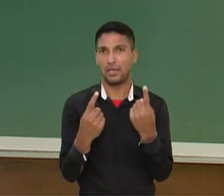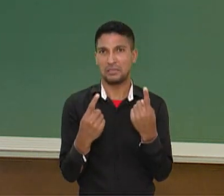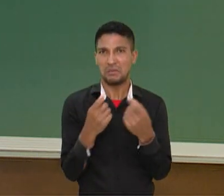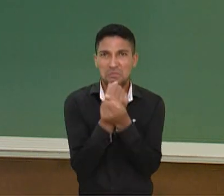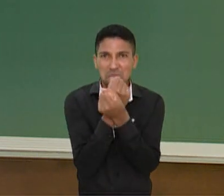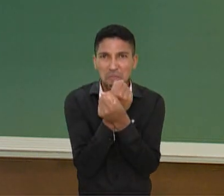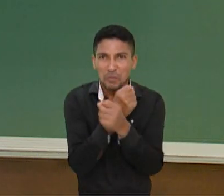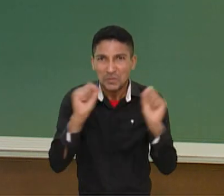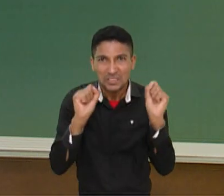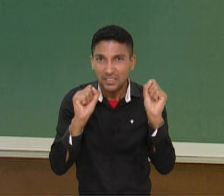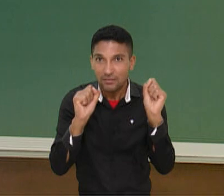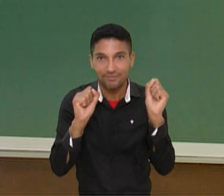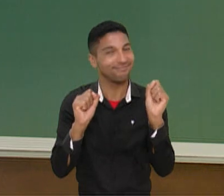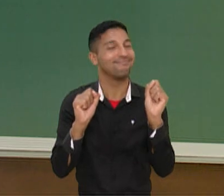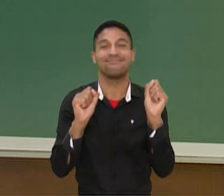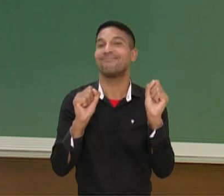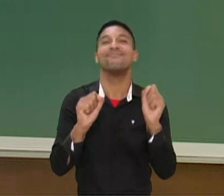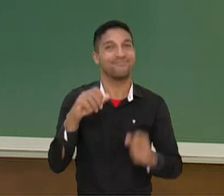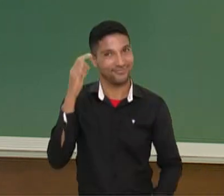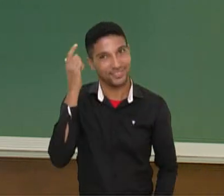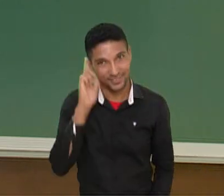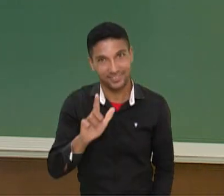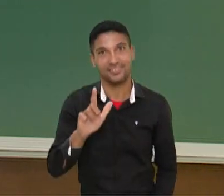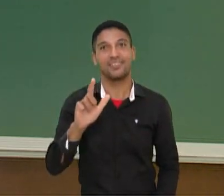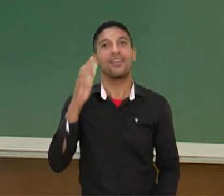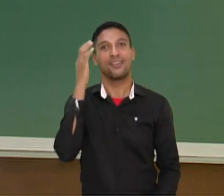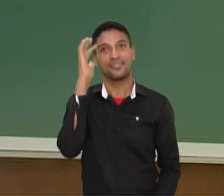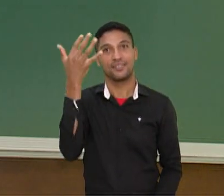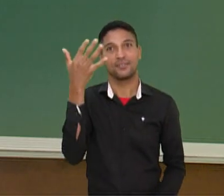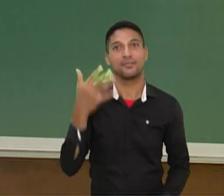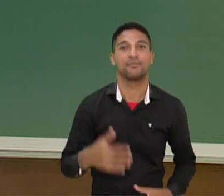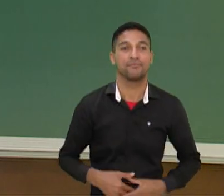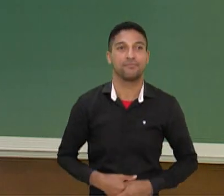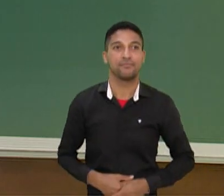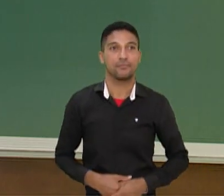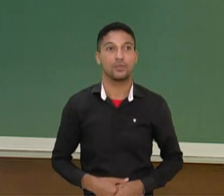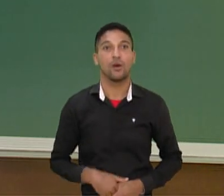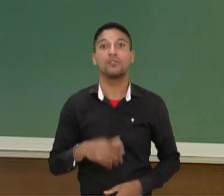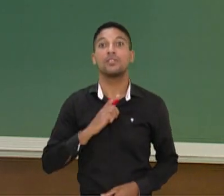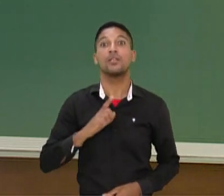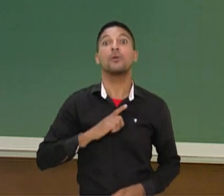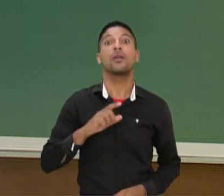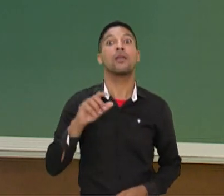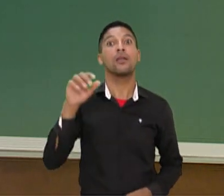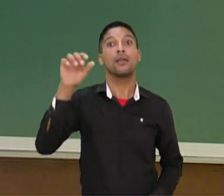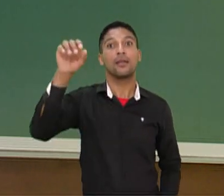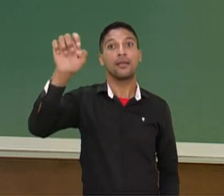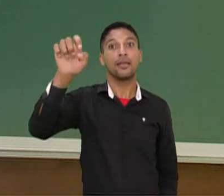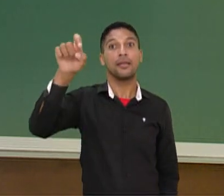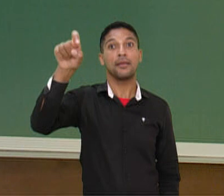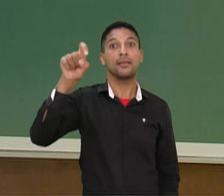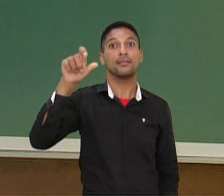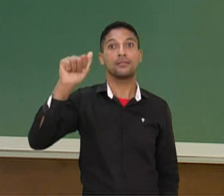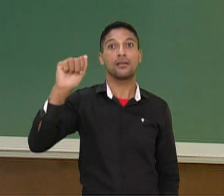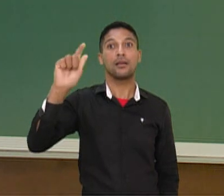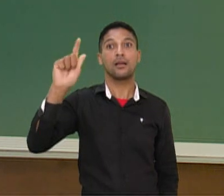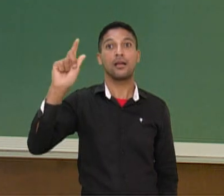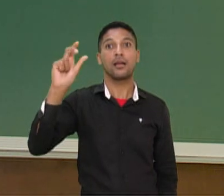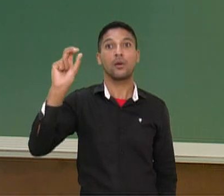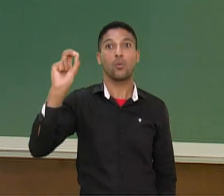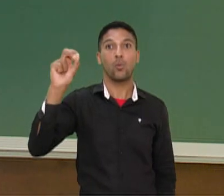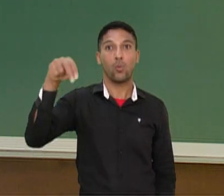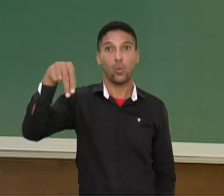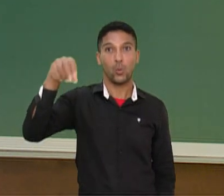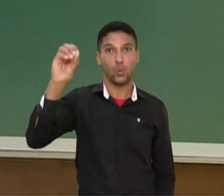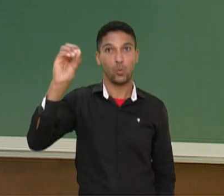não consiga resolver. Então, vamos lá. Eu tenho esse hexágono. Então, se eu vou trabalhar com ângulos internos, eu preciso saber